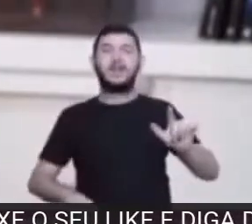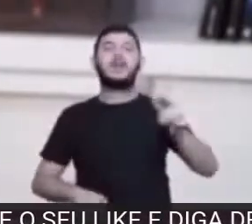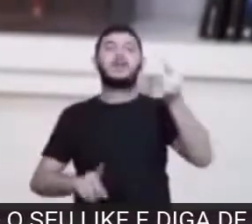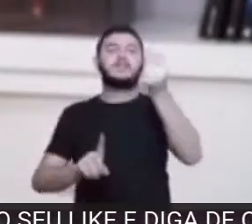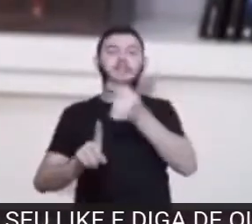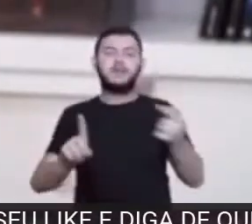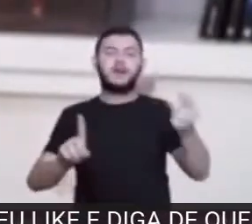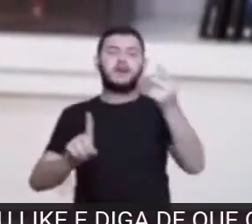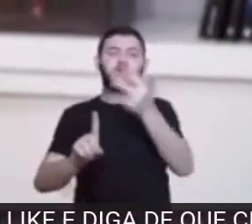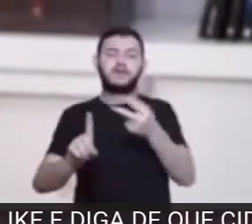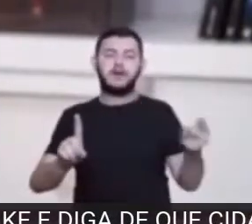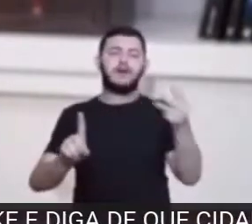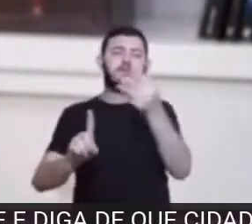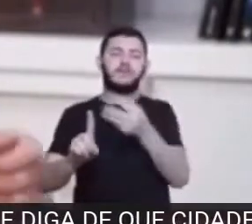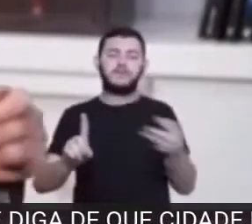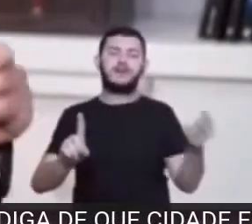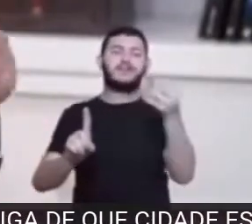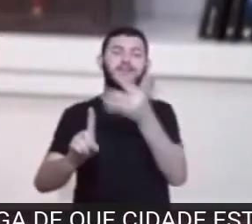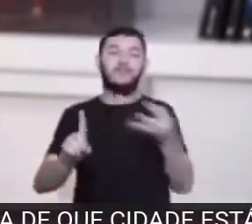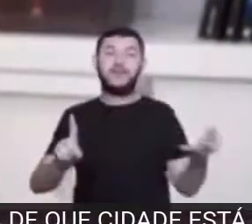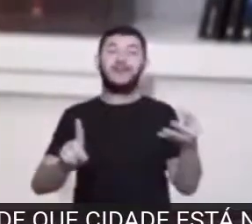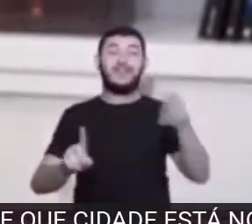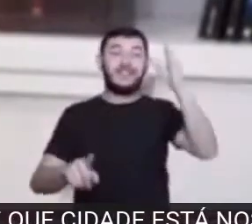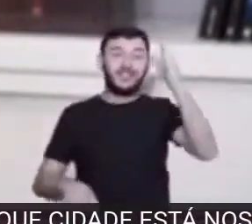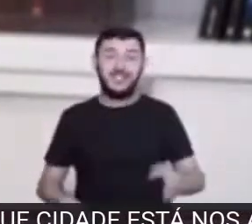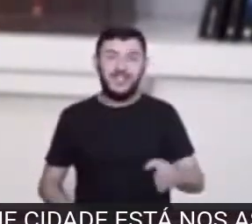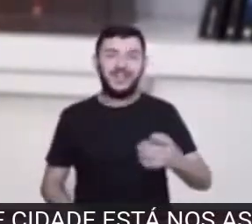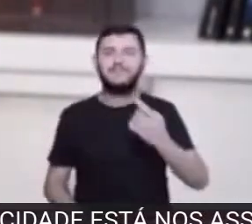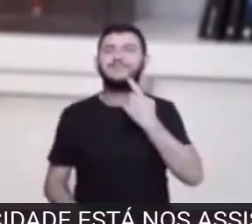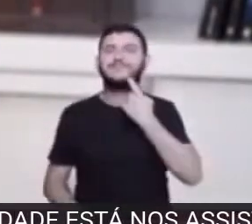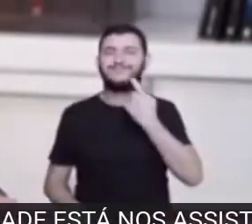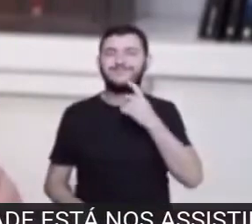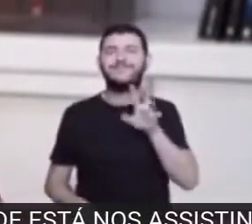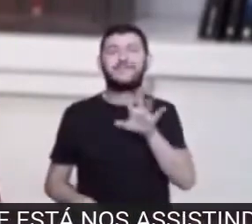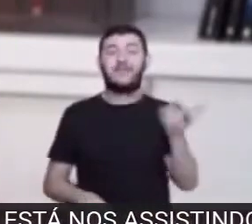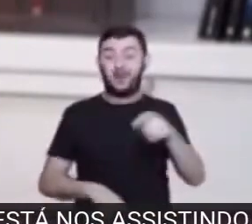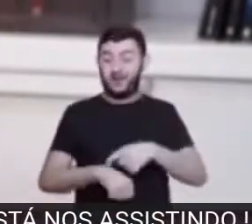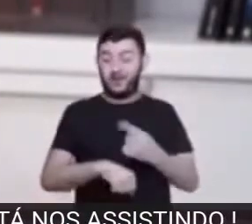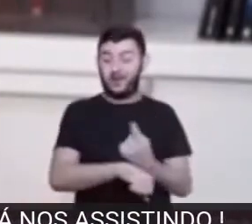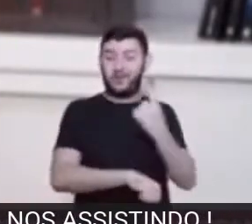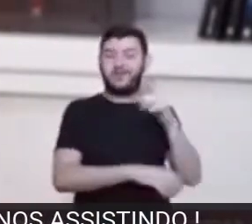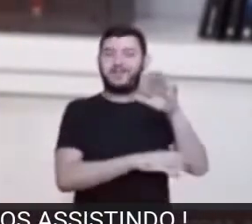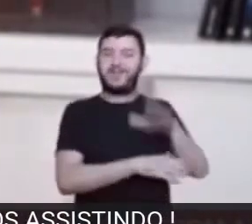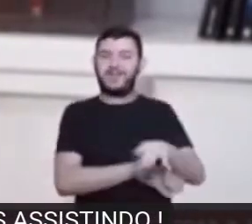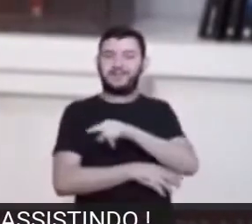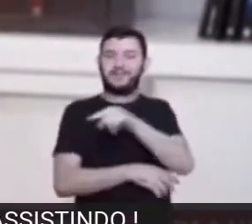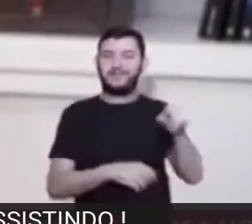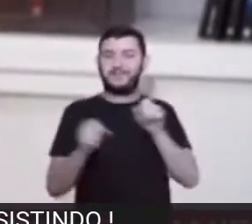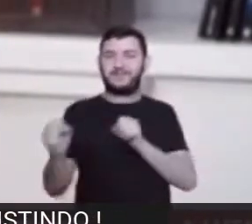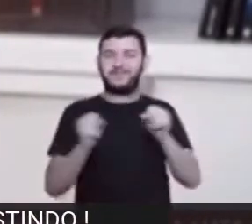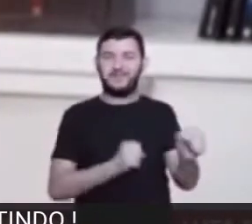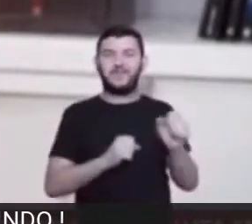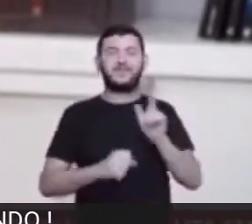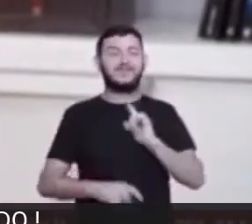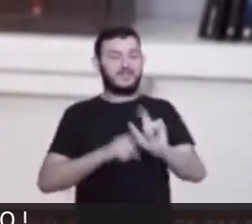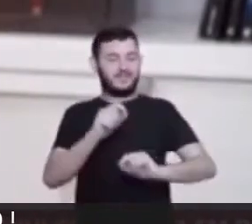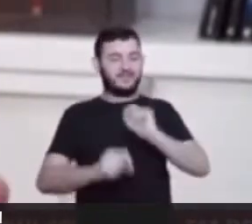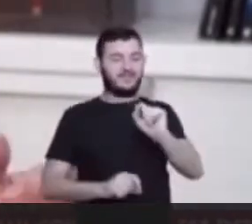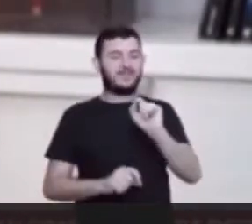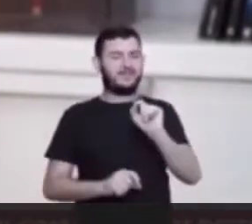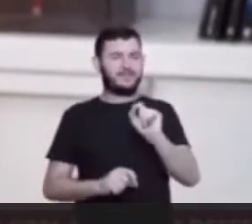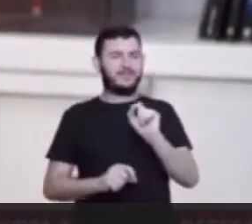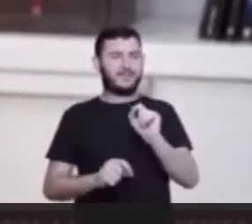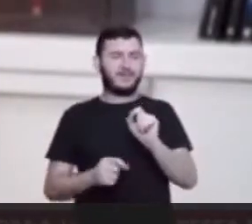toda semana, sexta-feira, sabe, às 13 horas você pode ligar o seu celular